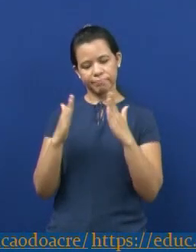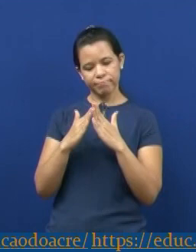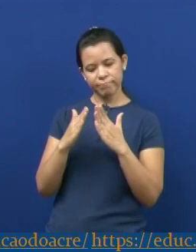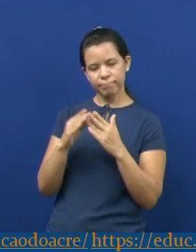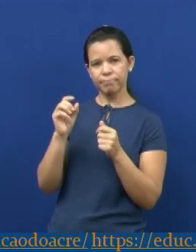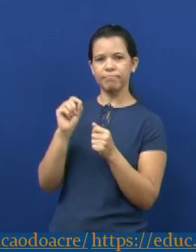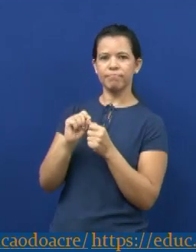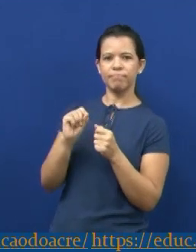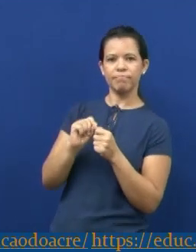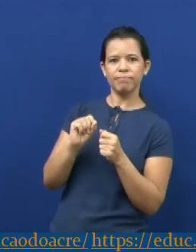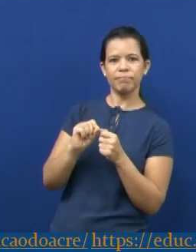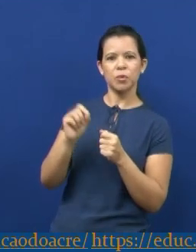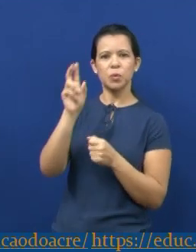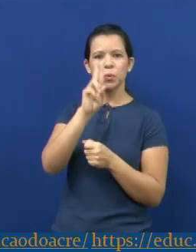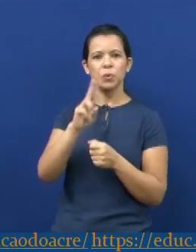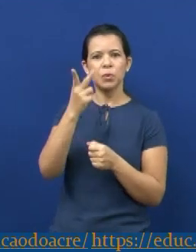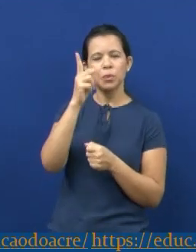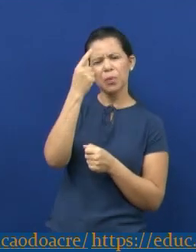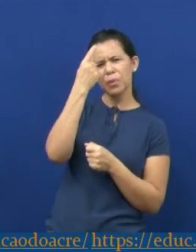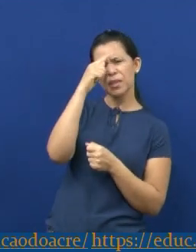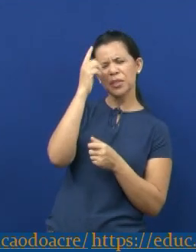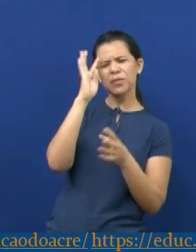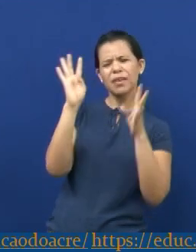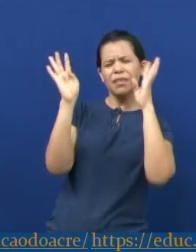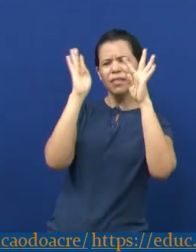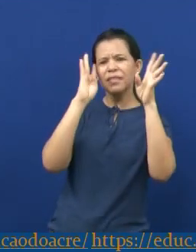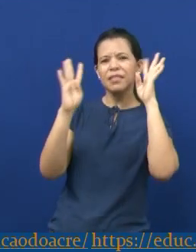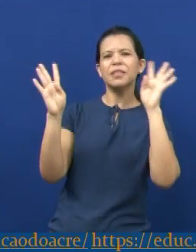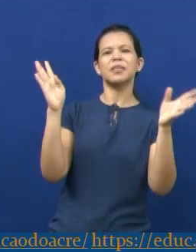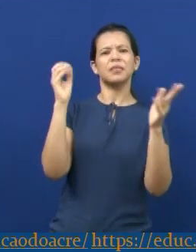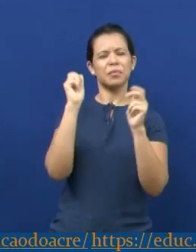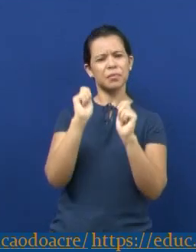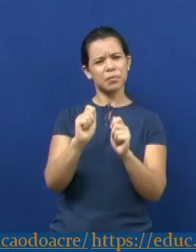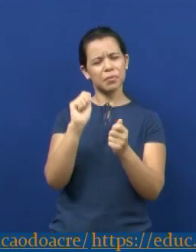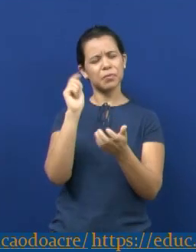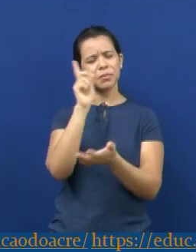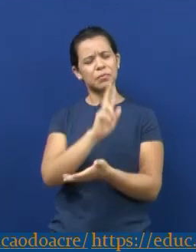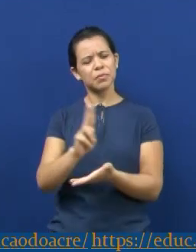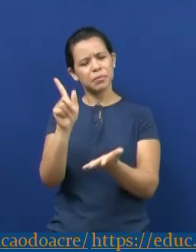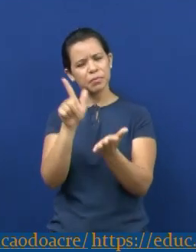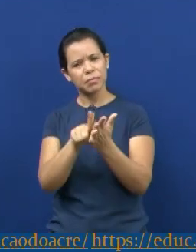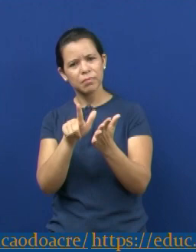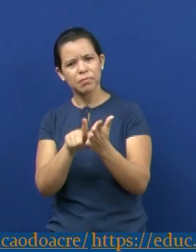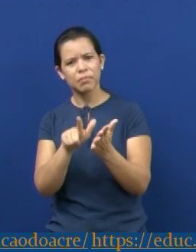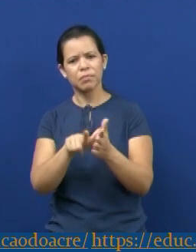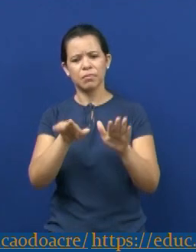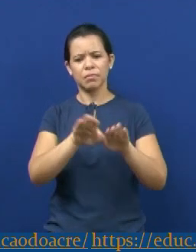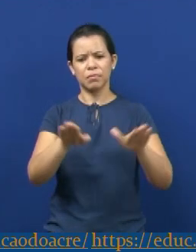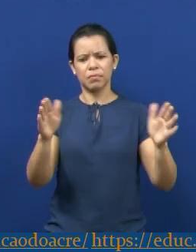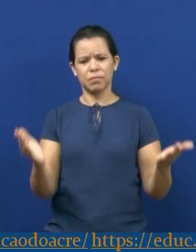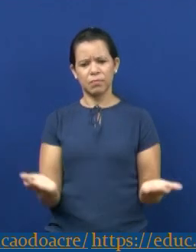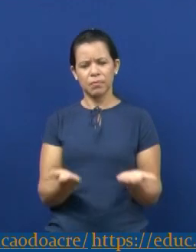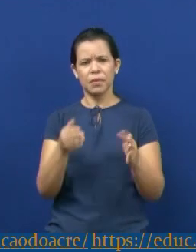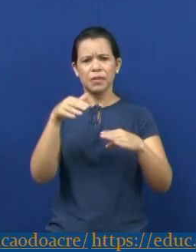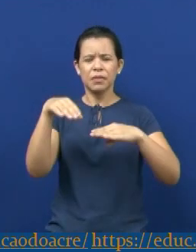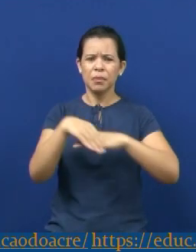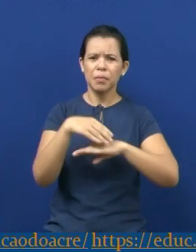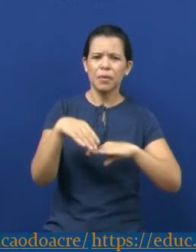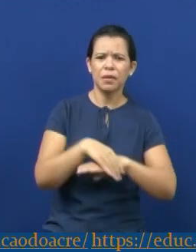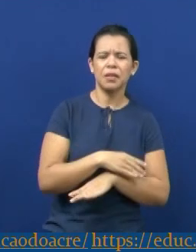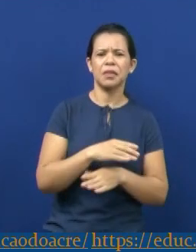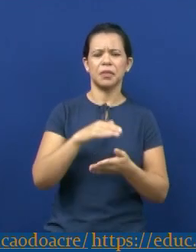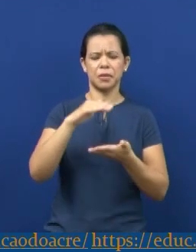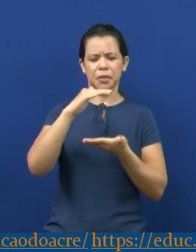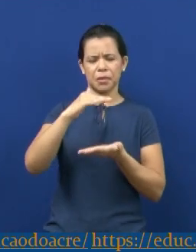de forma criativa que você imaginar você pode usar papel papelão caixas de sapatos caixas de leite